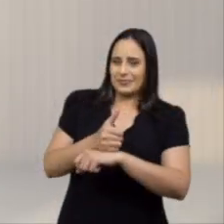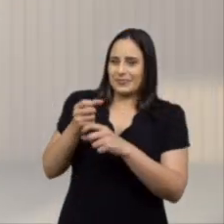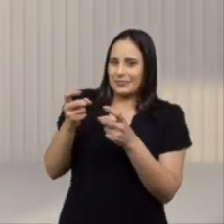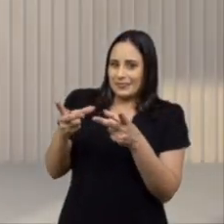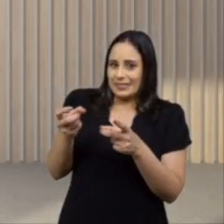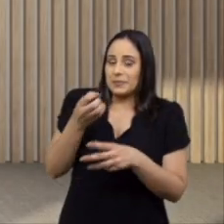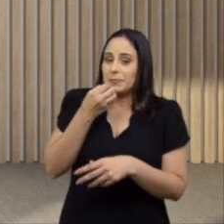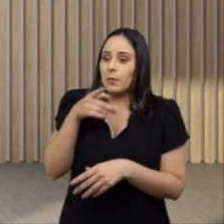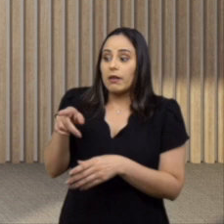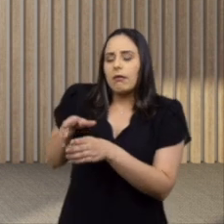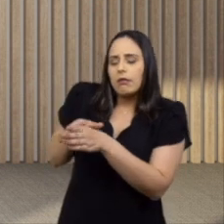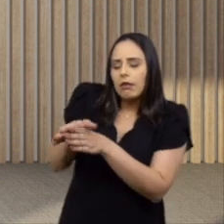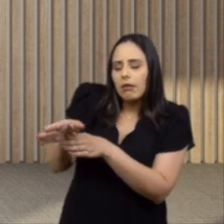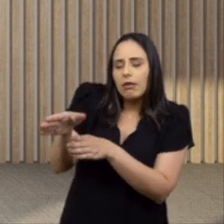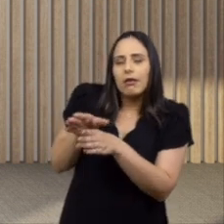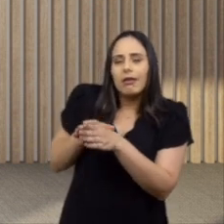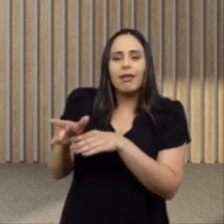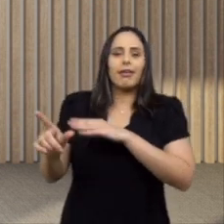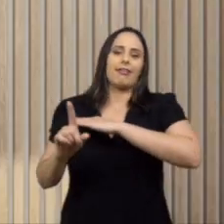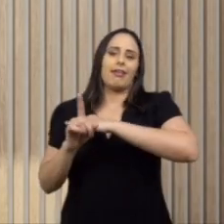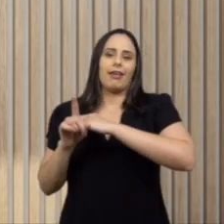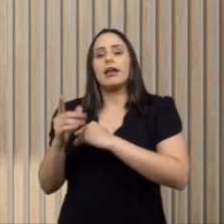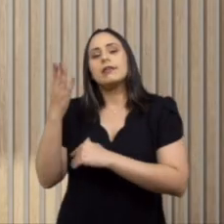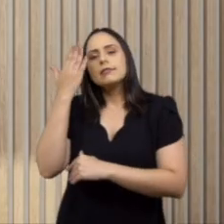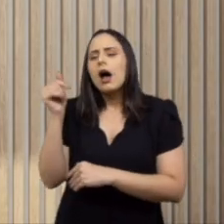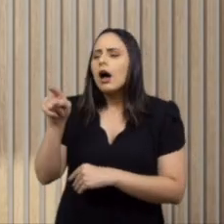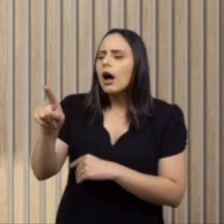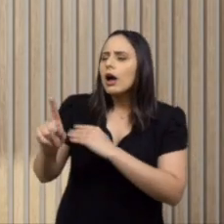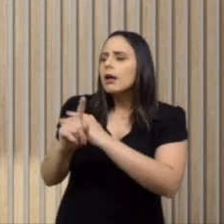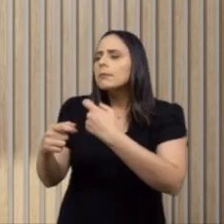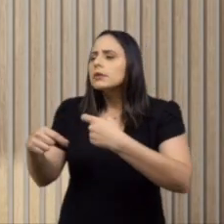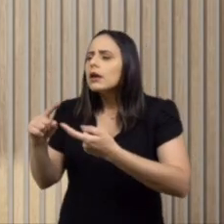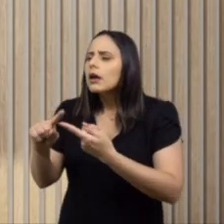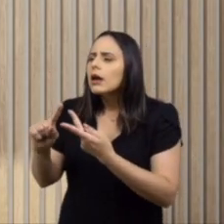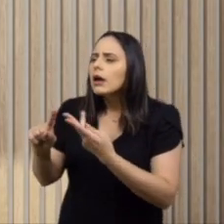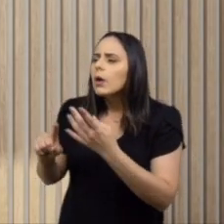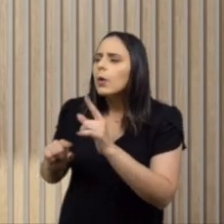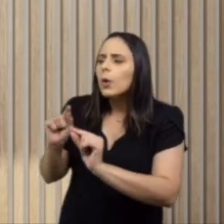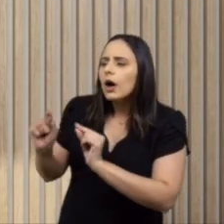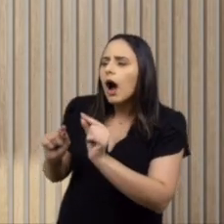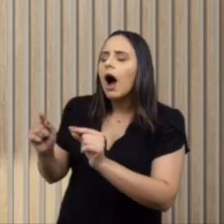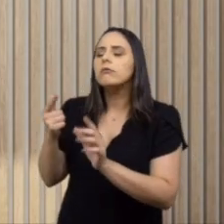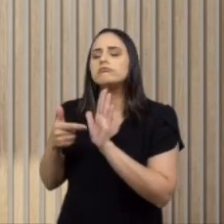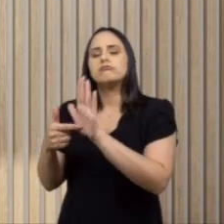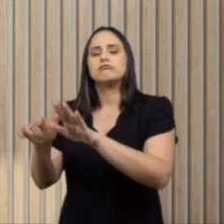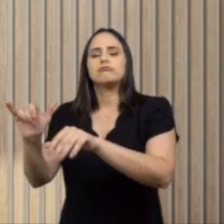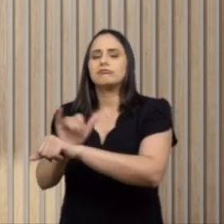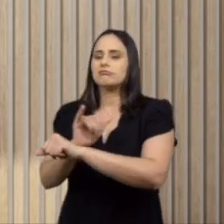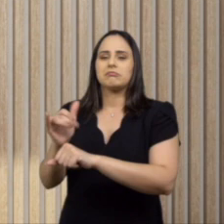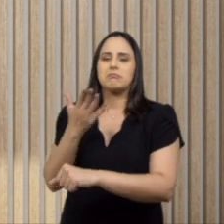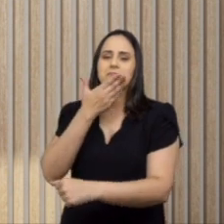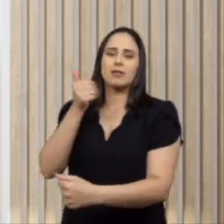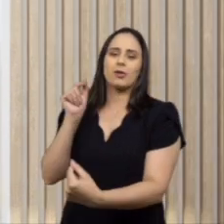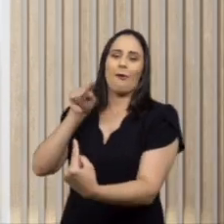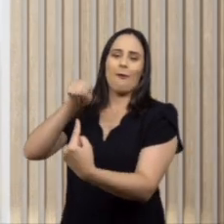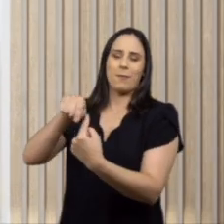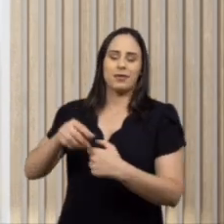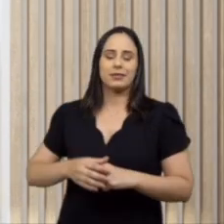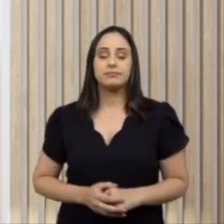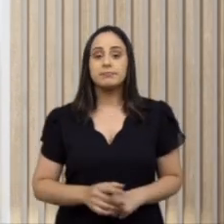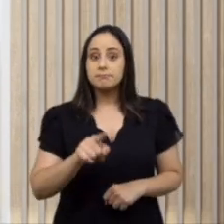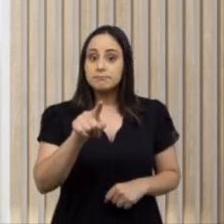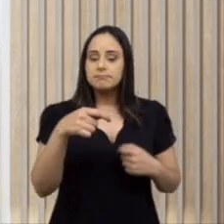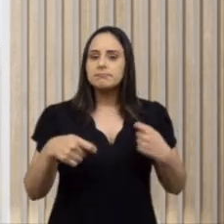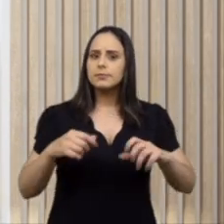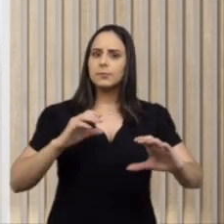Um bom vendedor é um consultor do cliente. Ele entende suas necessidades e oferece a solução ideal a ele. É ideal